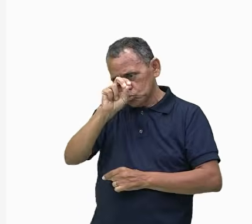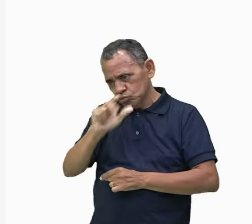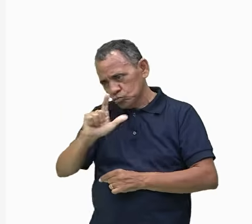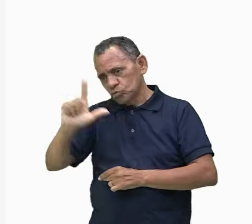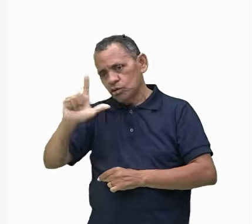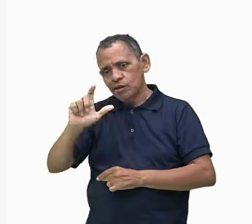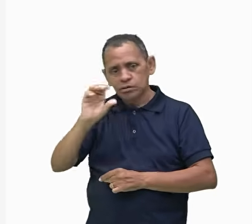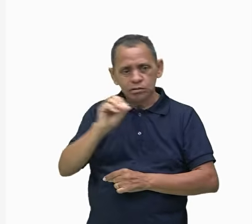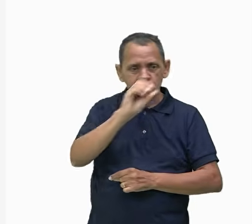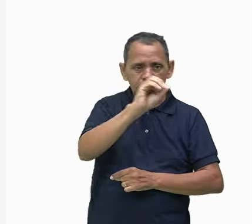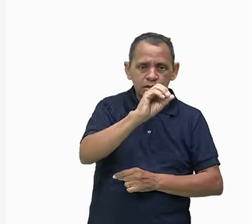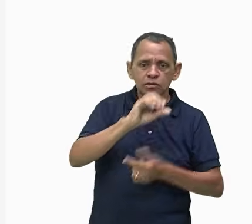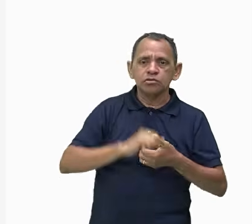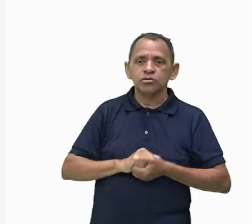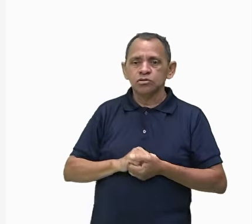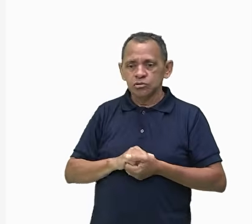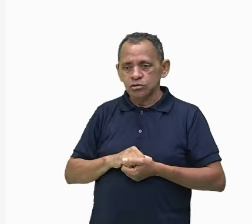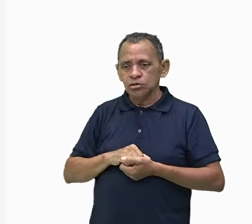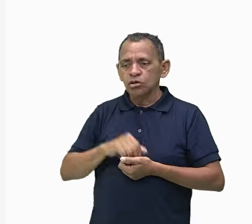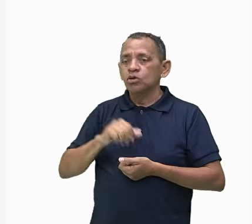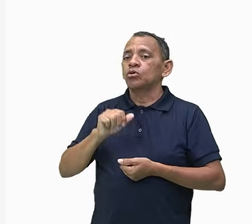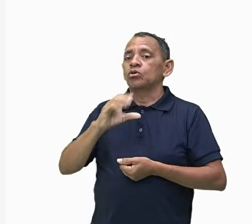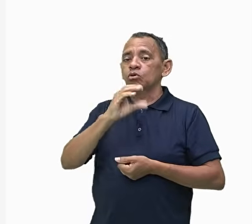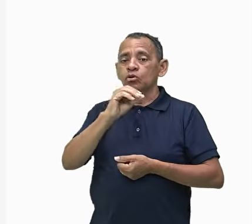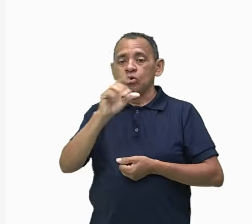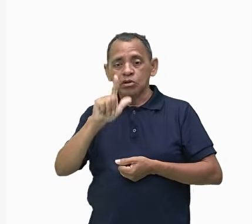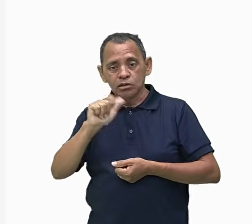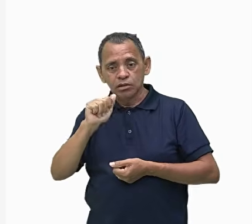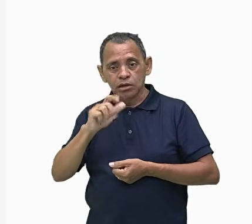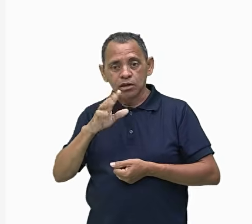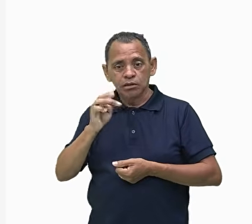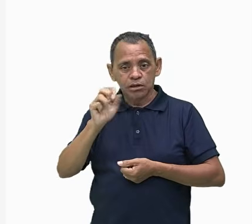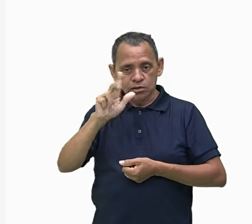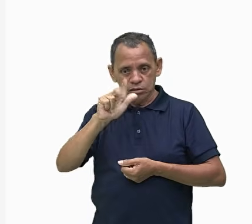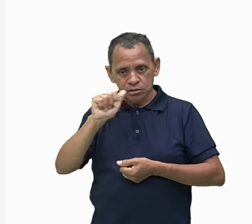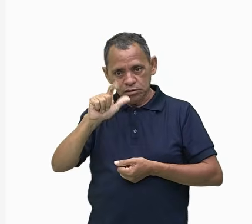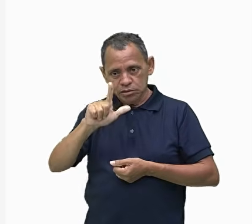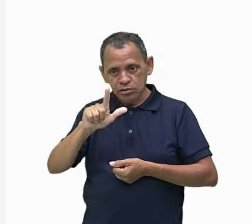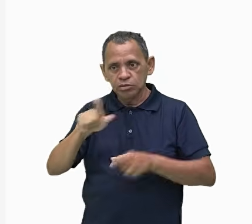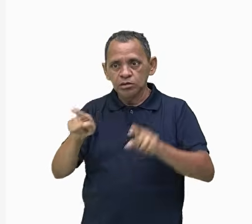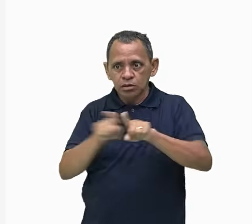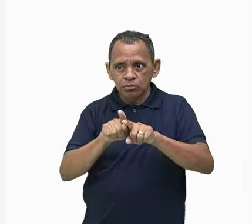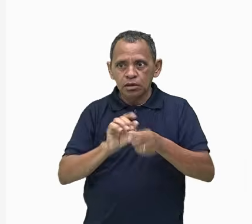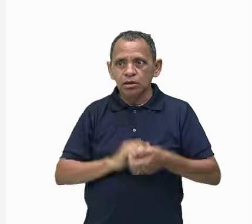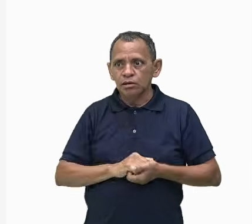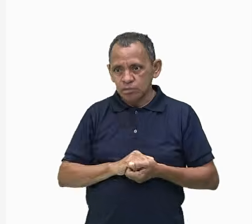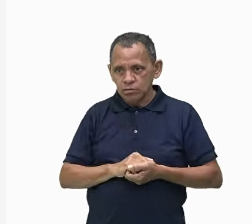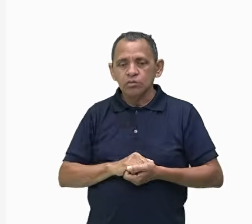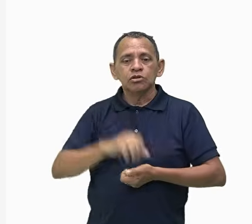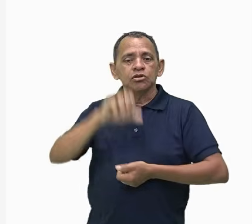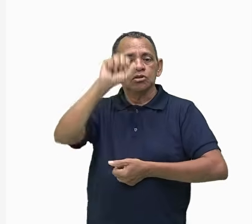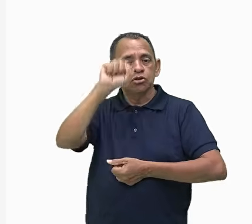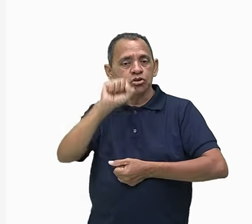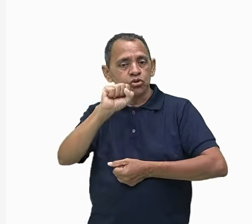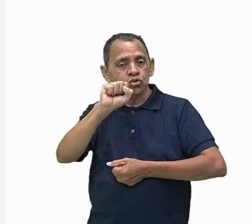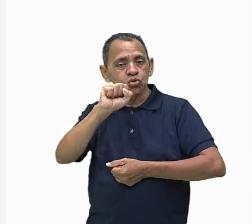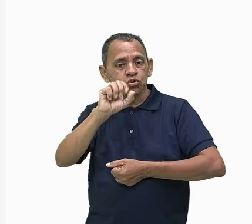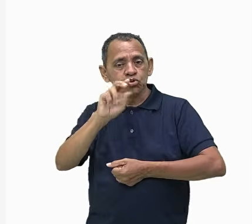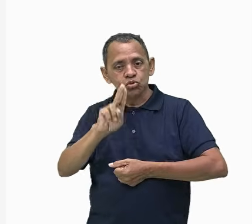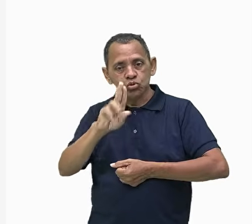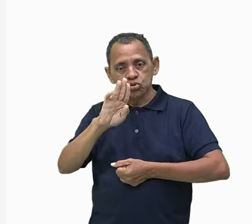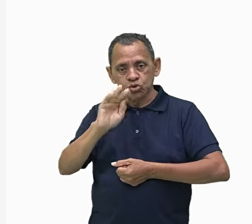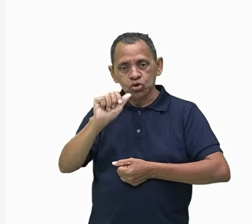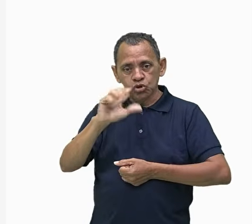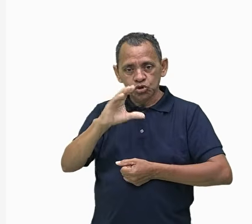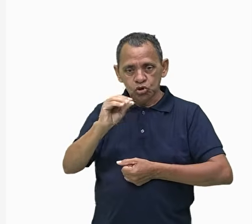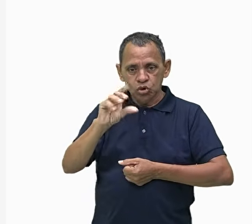pontos colaterais e também os subcolaterais, que acaba formando aí as rosas, a rosa dos ventos, tá bom,